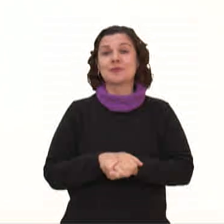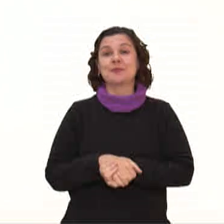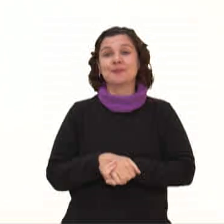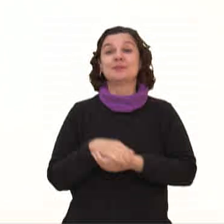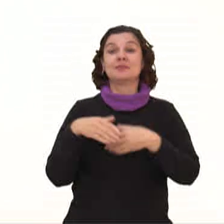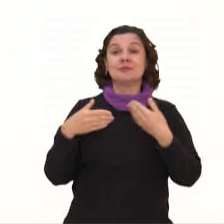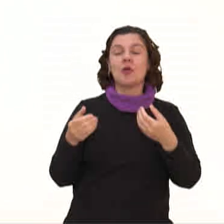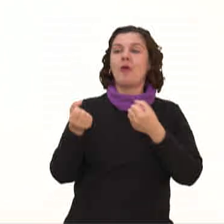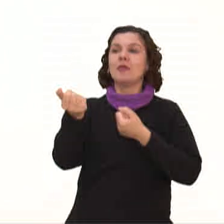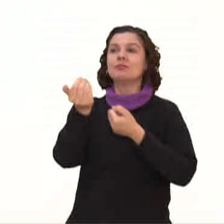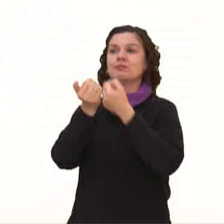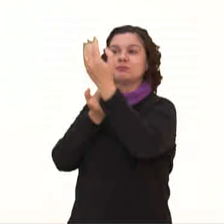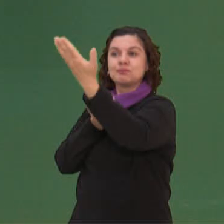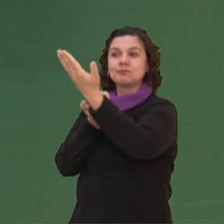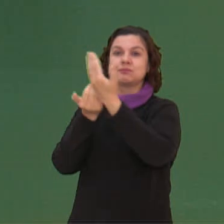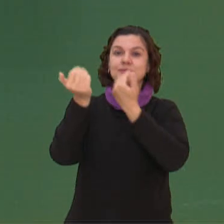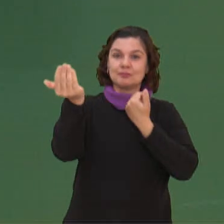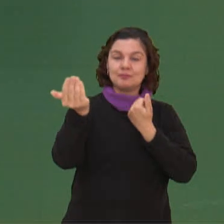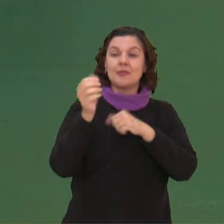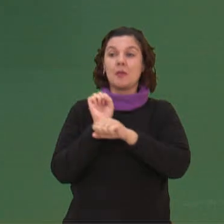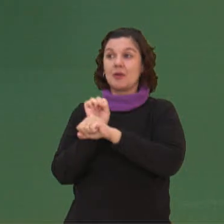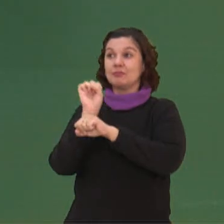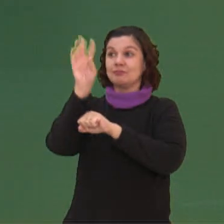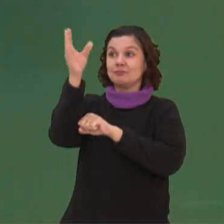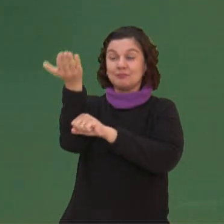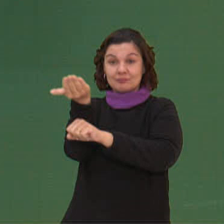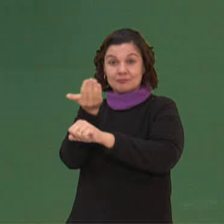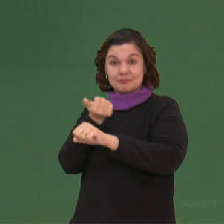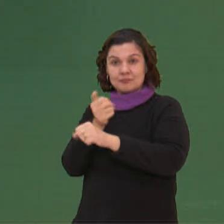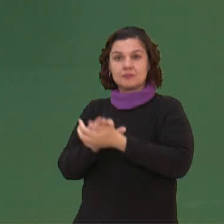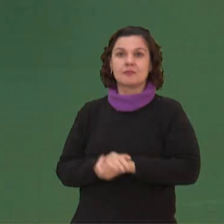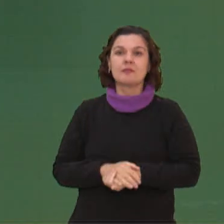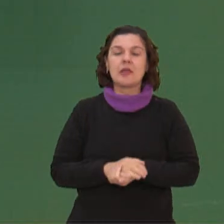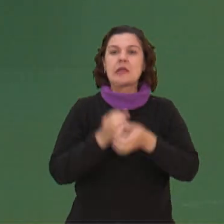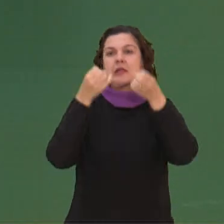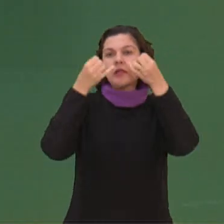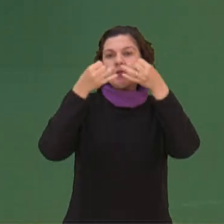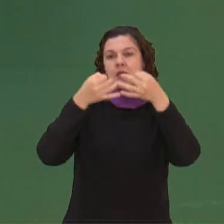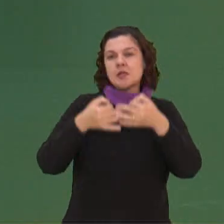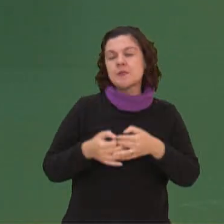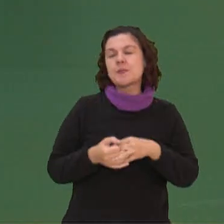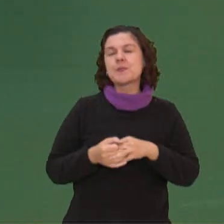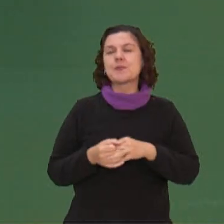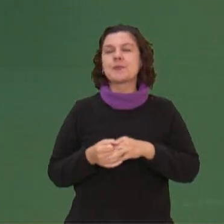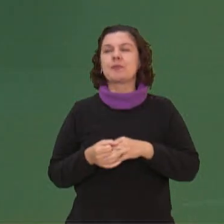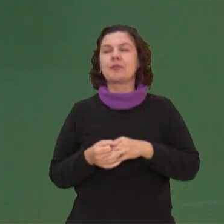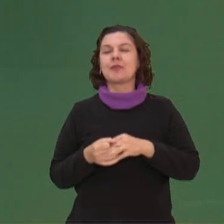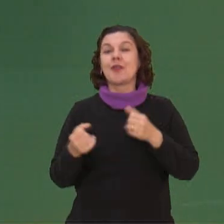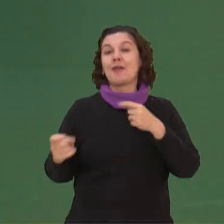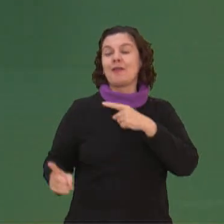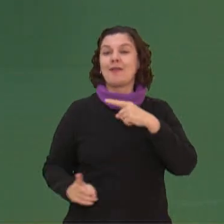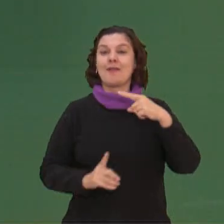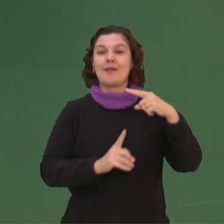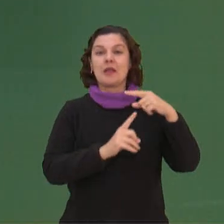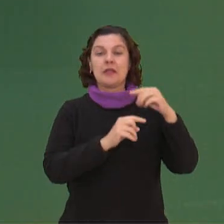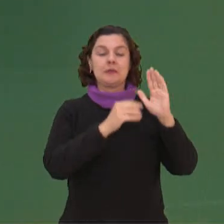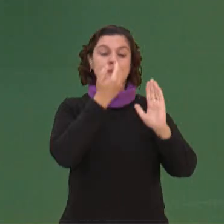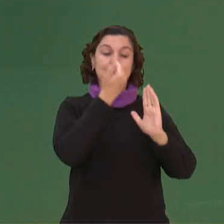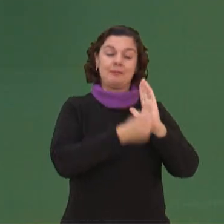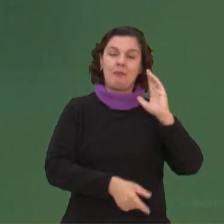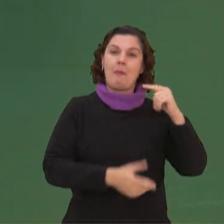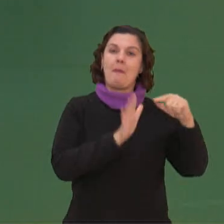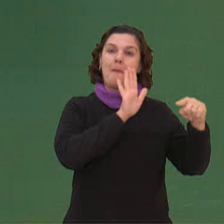exportação. Explique isso de uma maneira que você mostre as desvantagens e